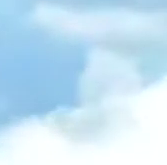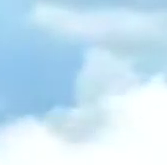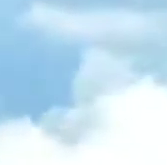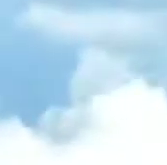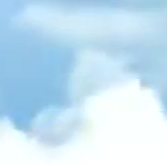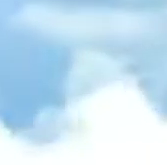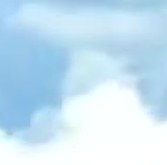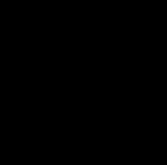Obrigado.